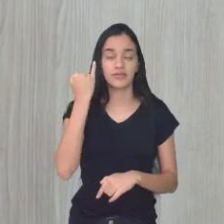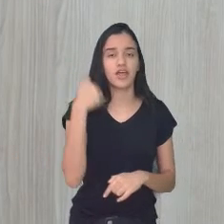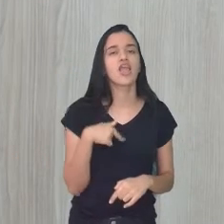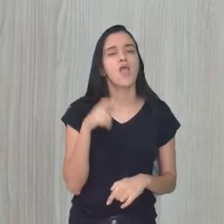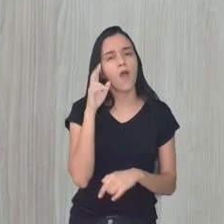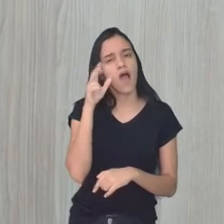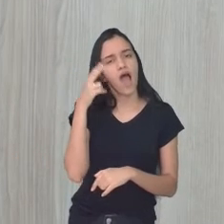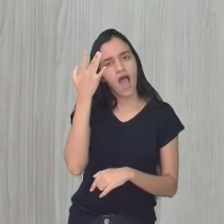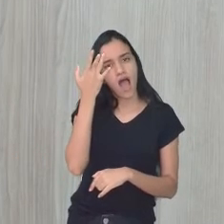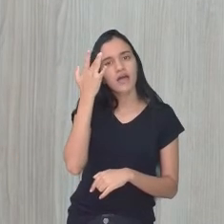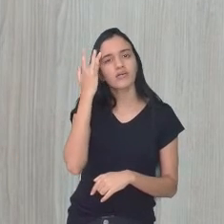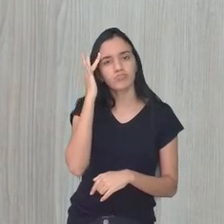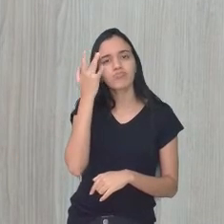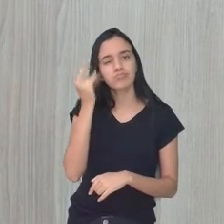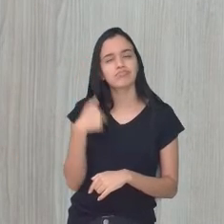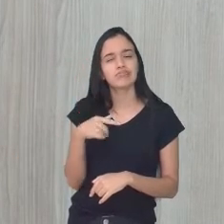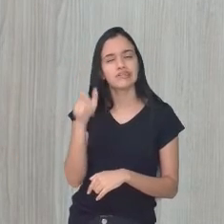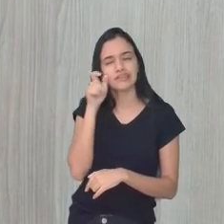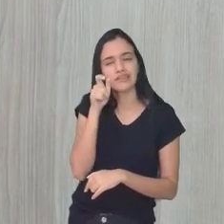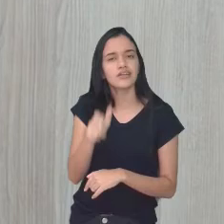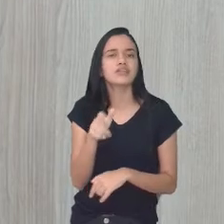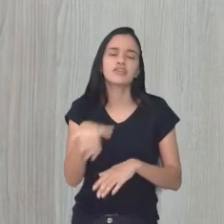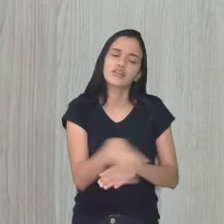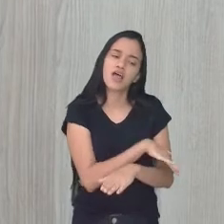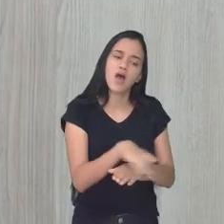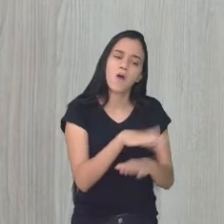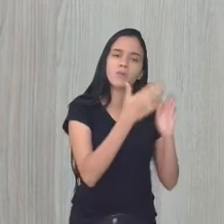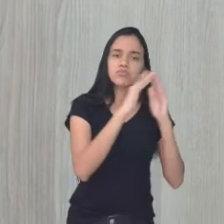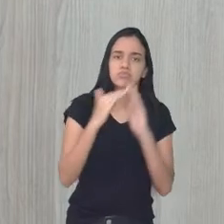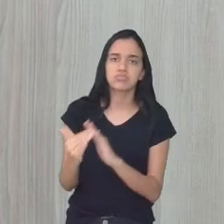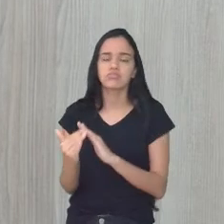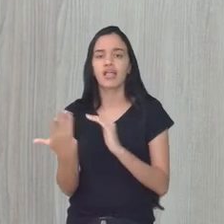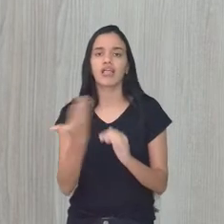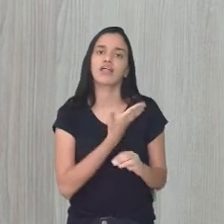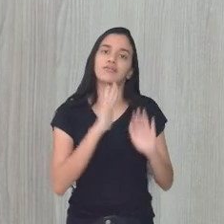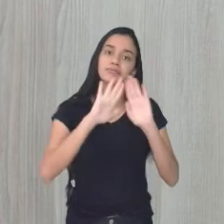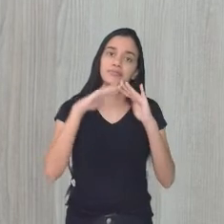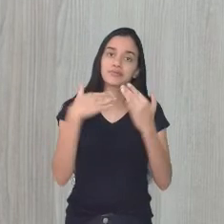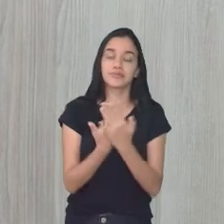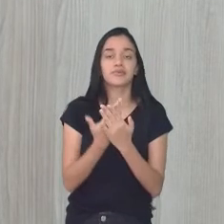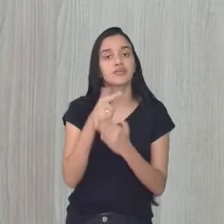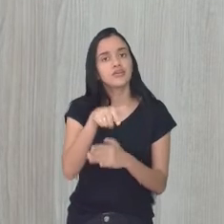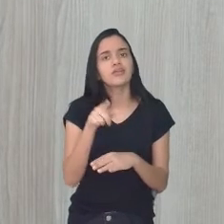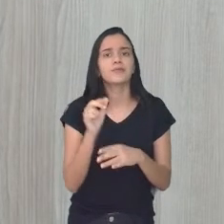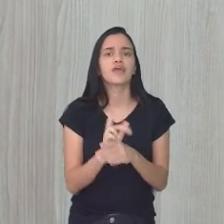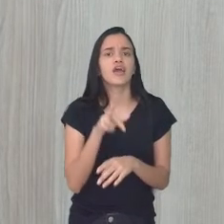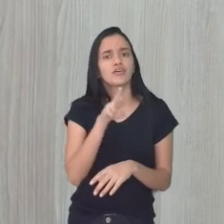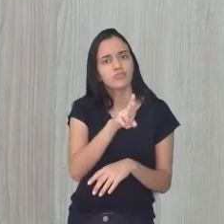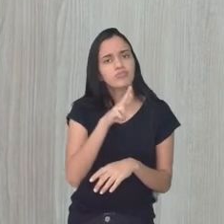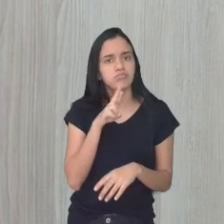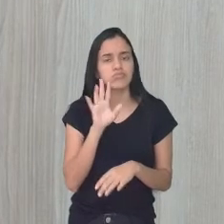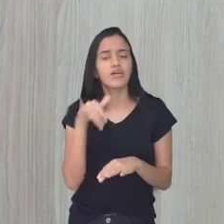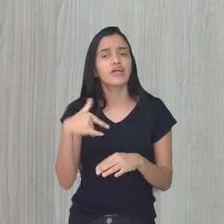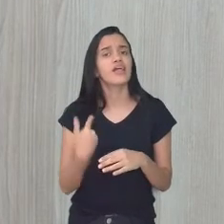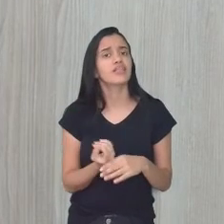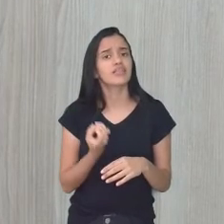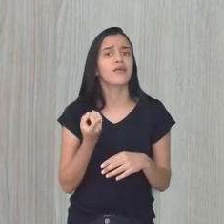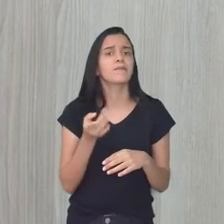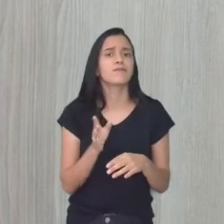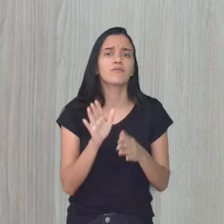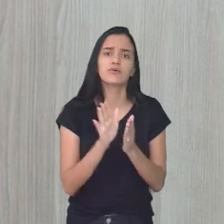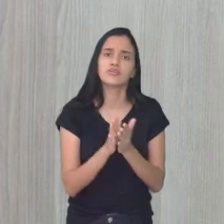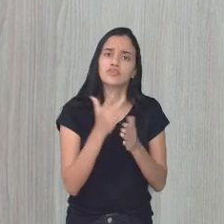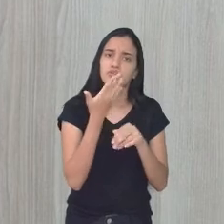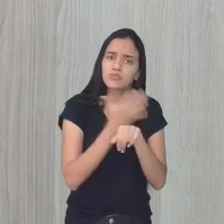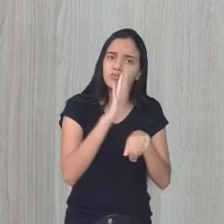bem interessante essa pesquisa na escola, na rua, nos vizinhos, né? E aí vocês trazerem esse resultado aí e depois dá um trabalho bom,